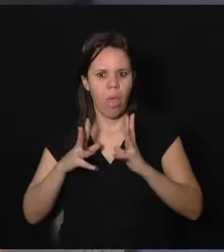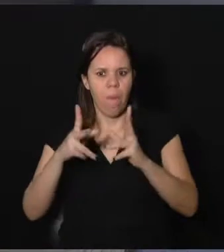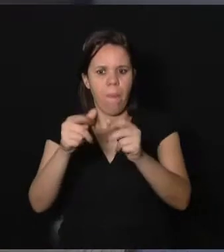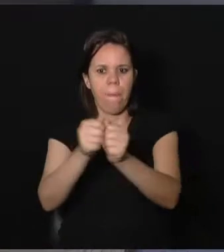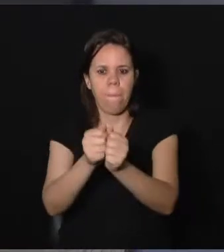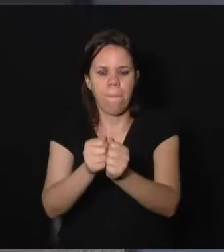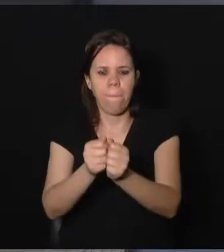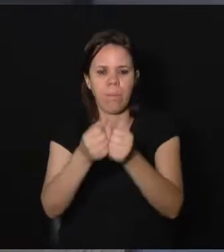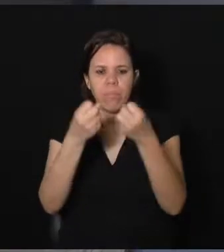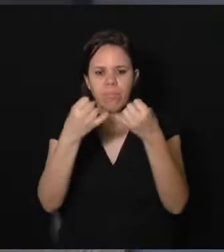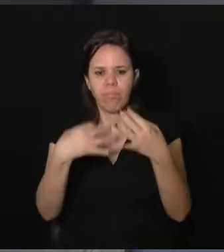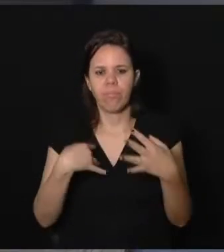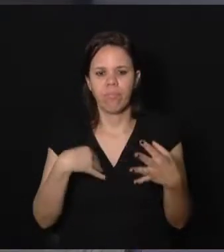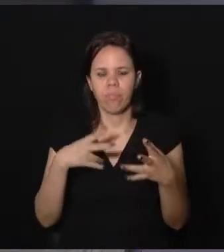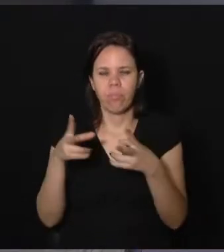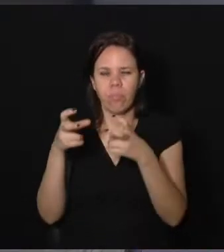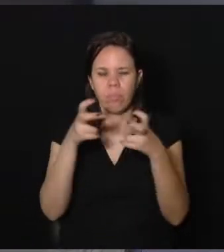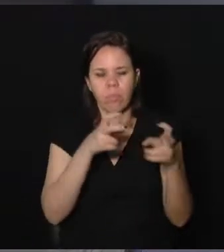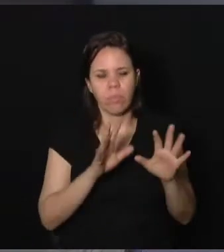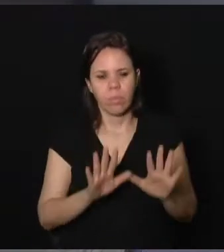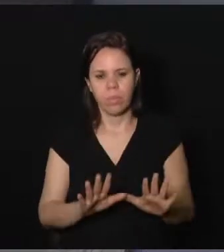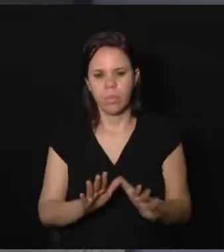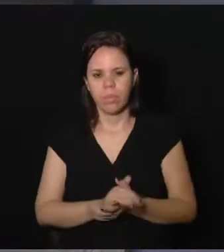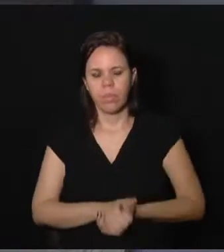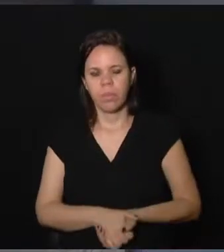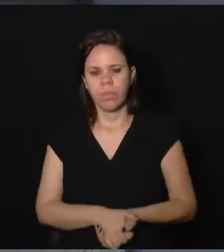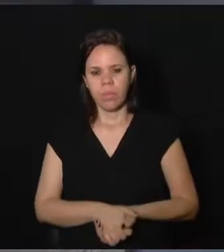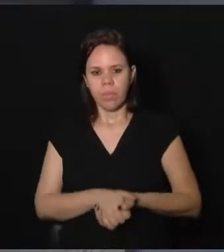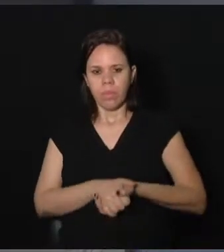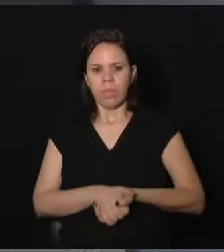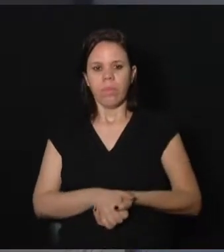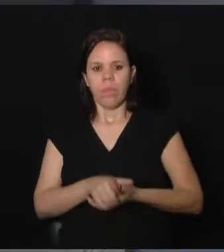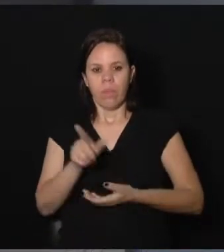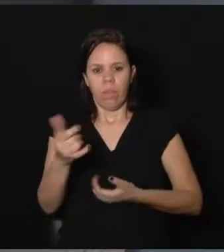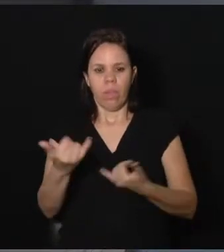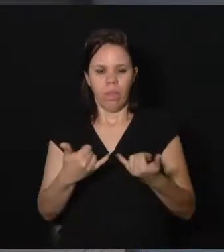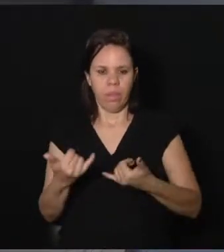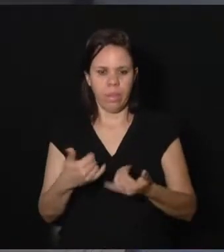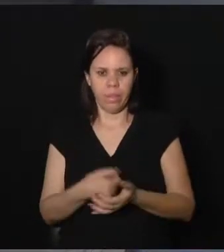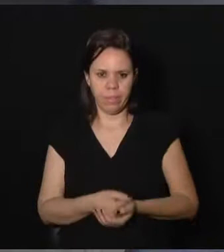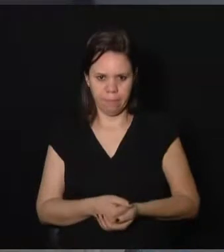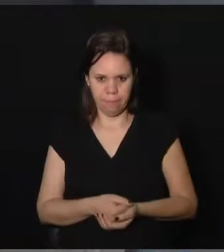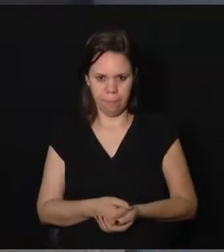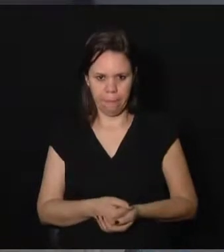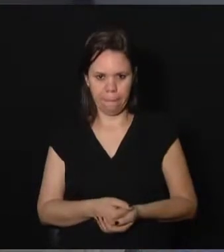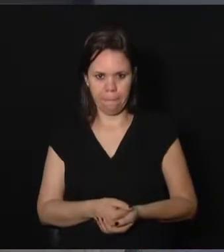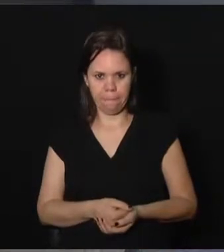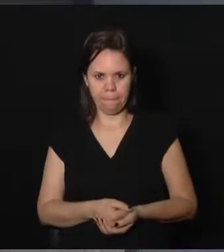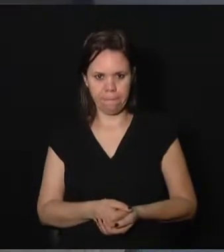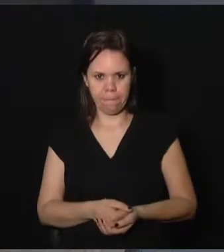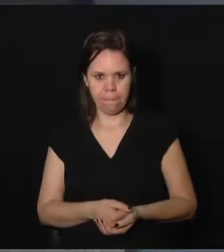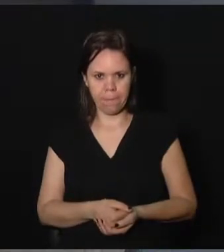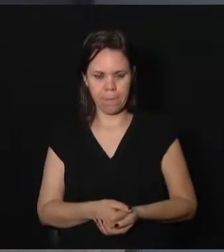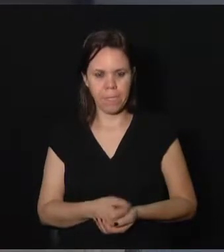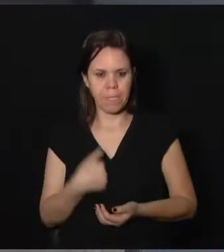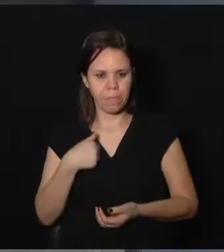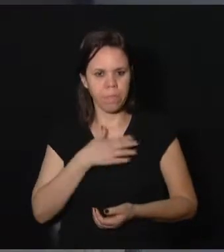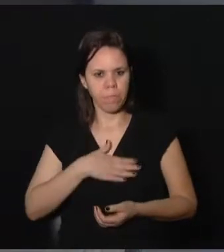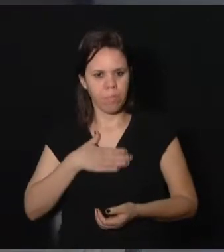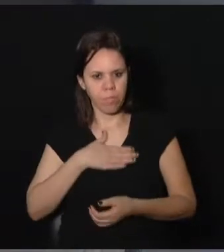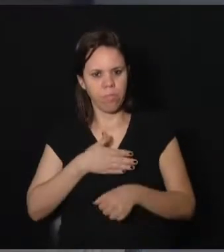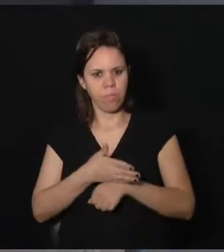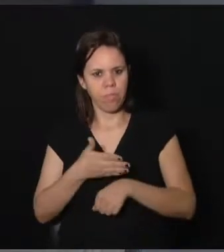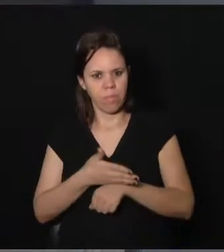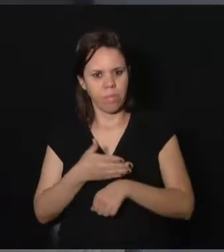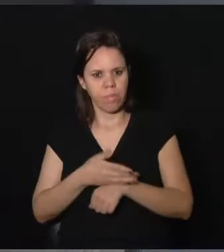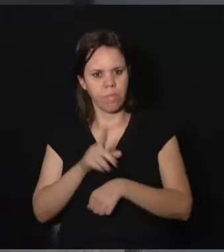os comentários que a gente ouvia. Então é bom ouvir você dizer que há e eu gostaria de